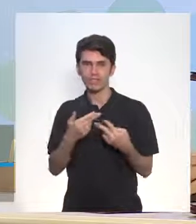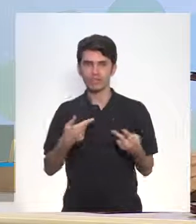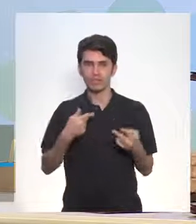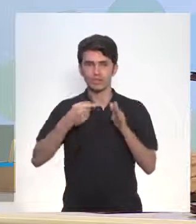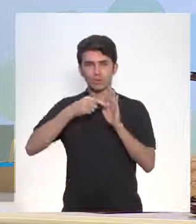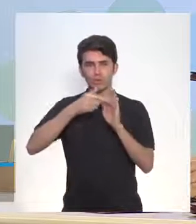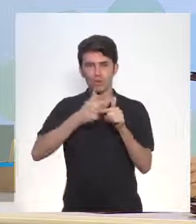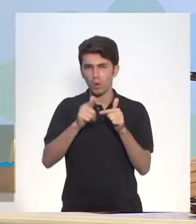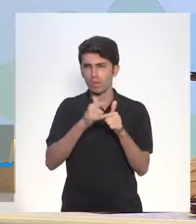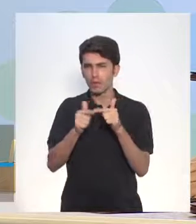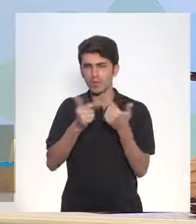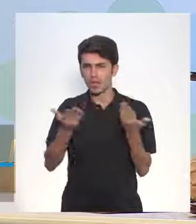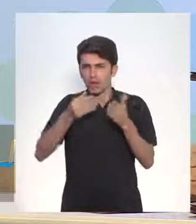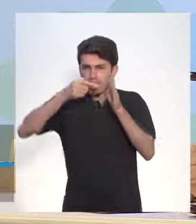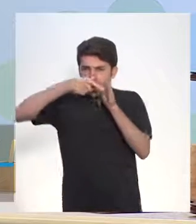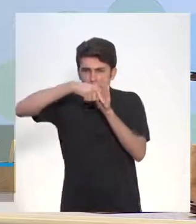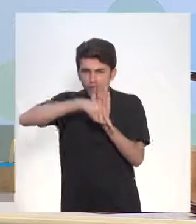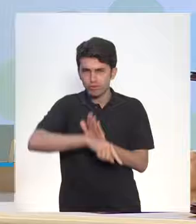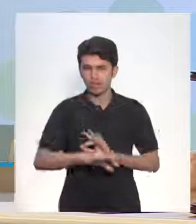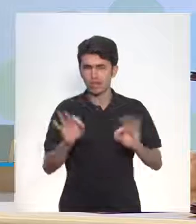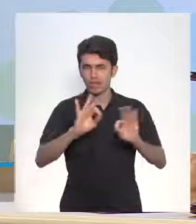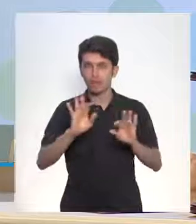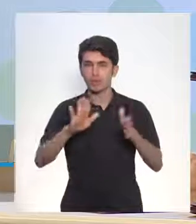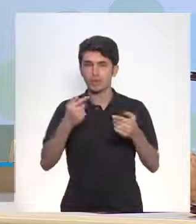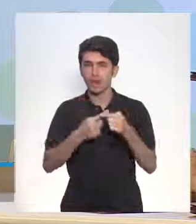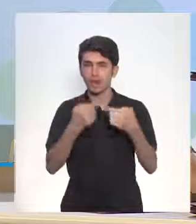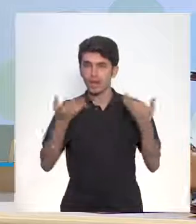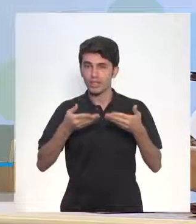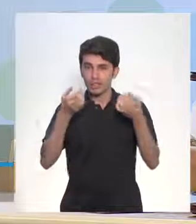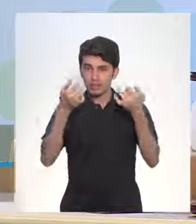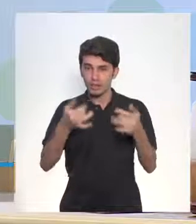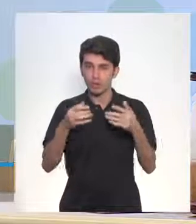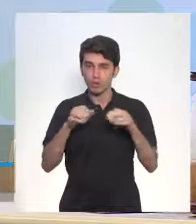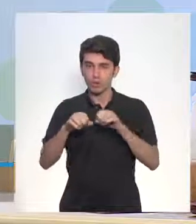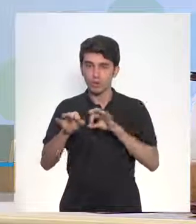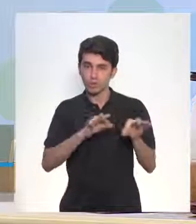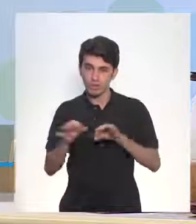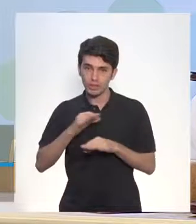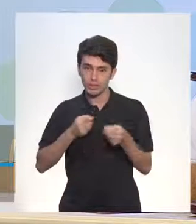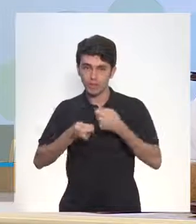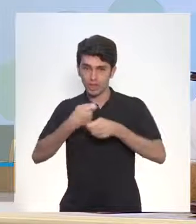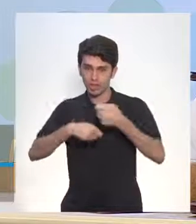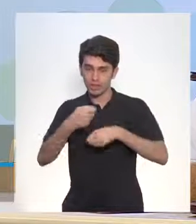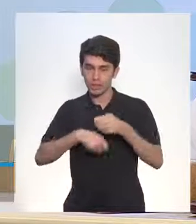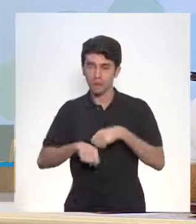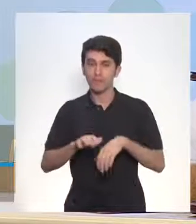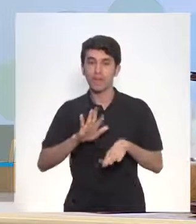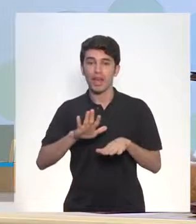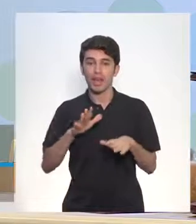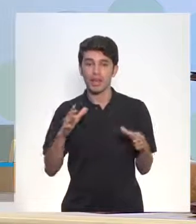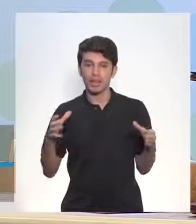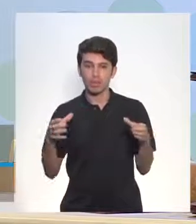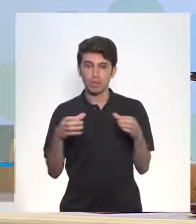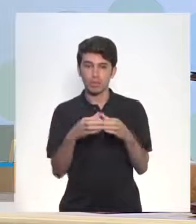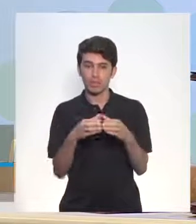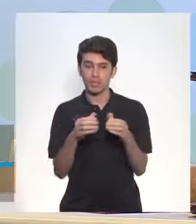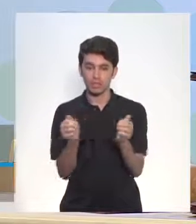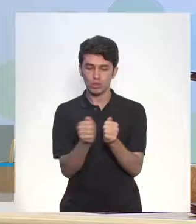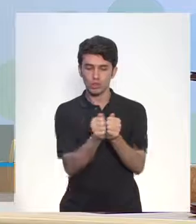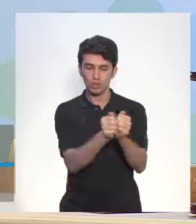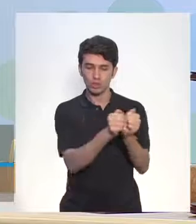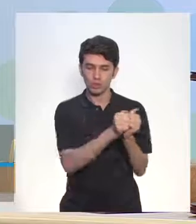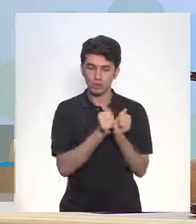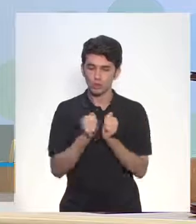nisso agora, porque o nosso objeto aqui é o mercantilismo, esses feudos eles começam a se juntar em estados.